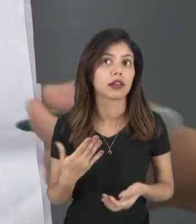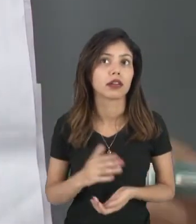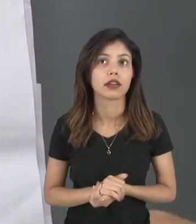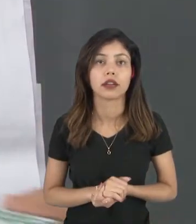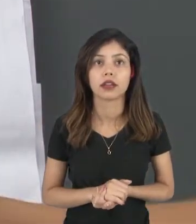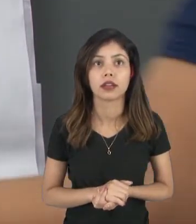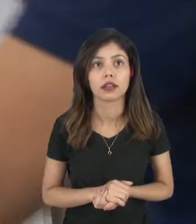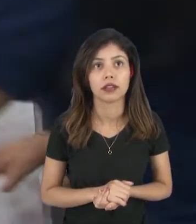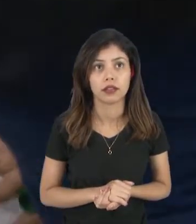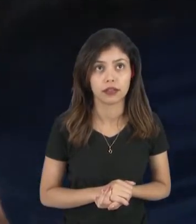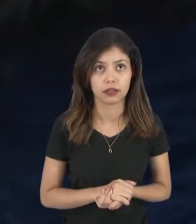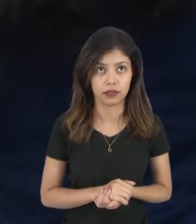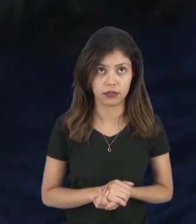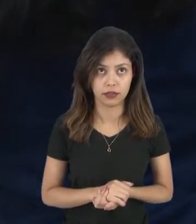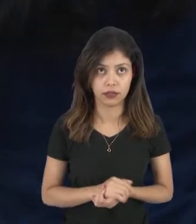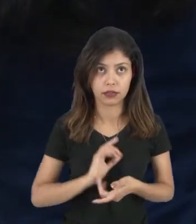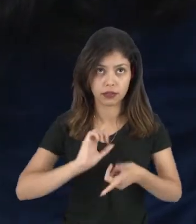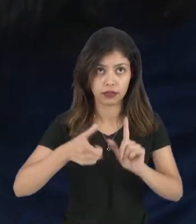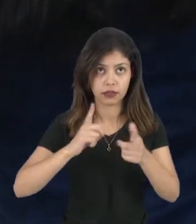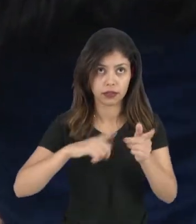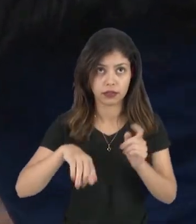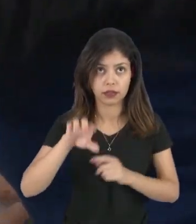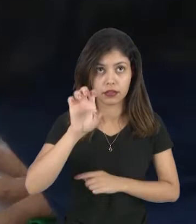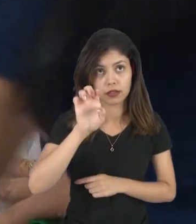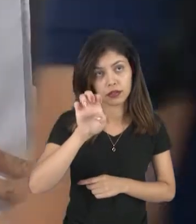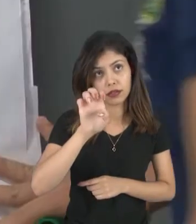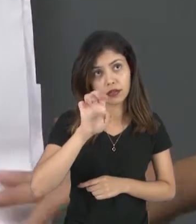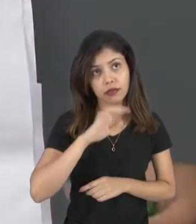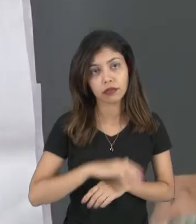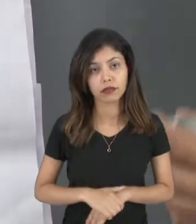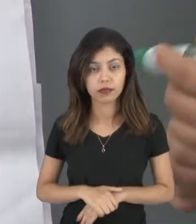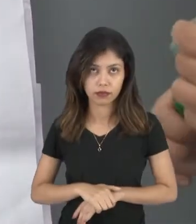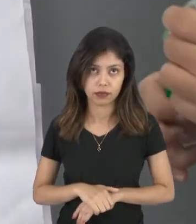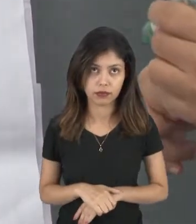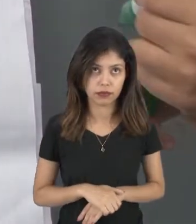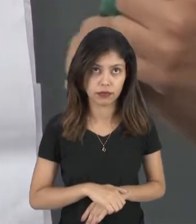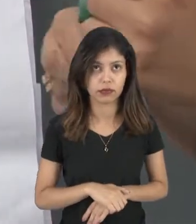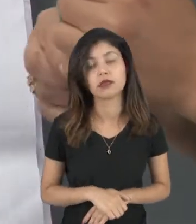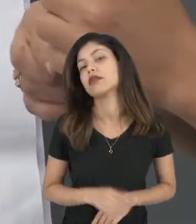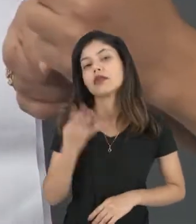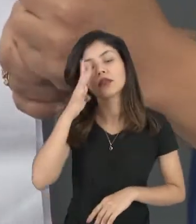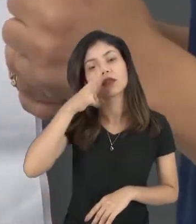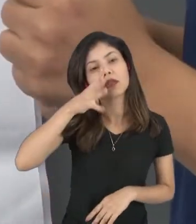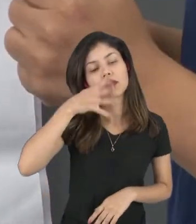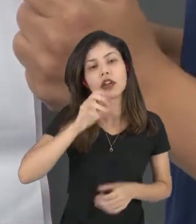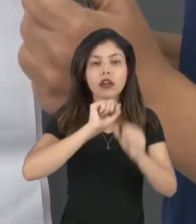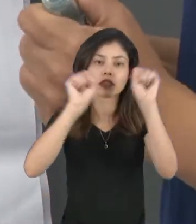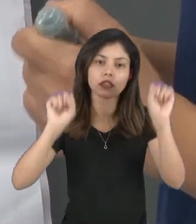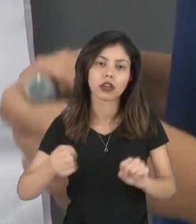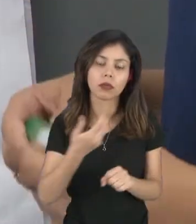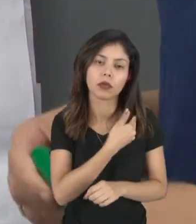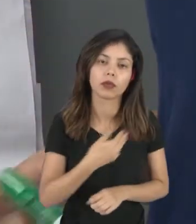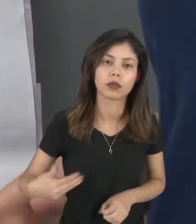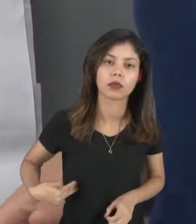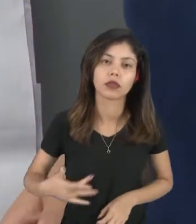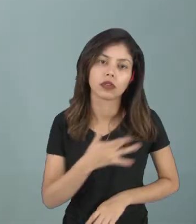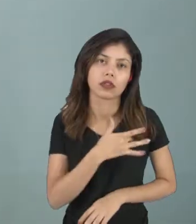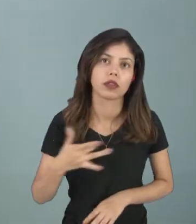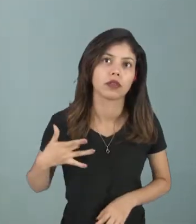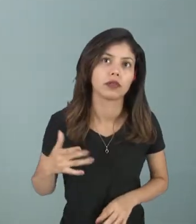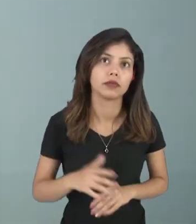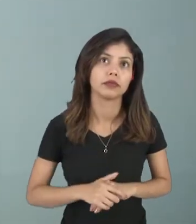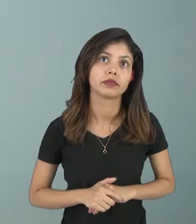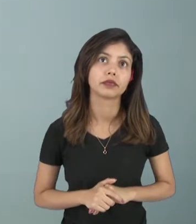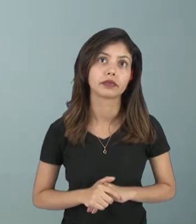é, letra E, ó, criticar o sistema público de saúde. Então aí a